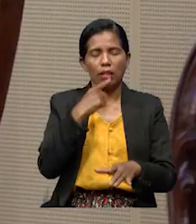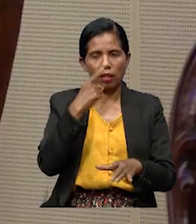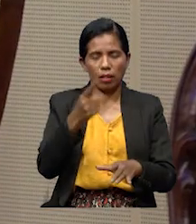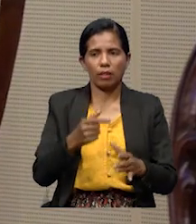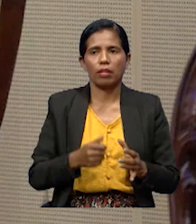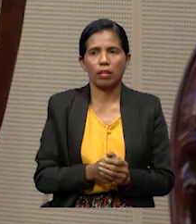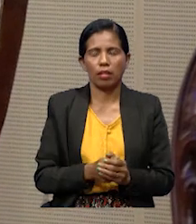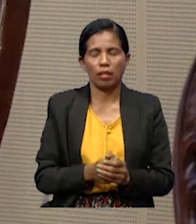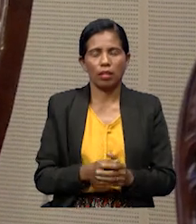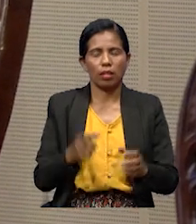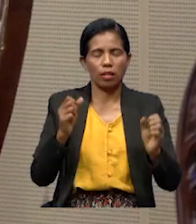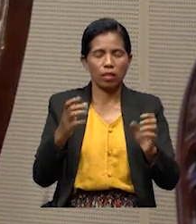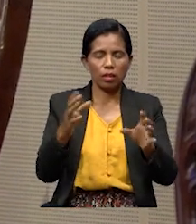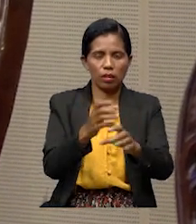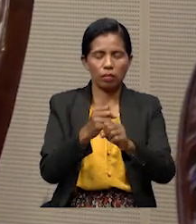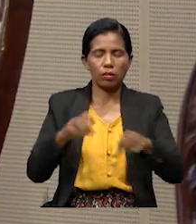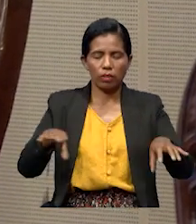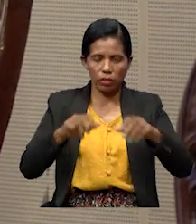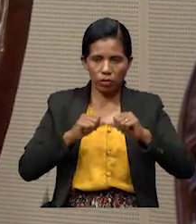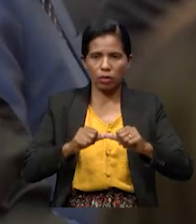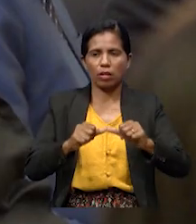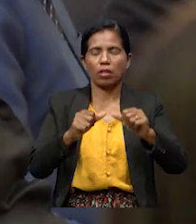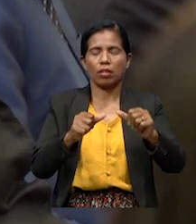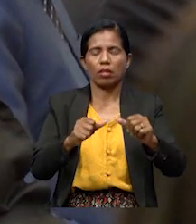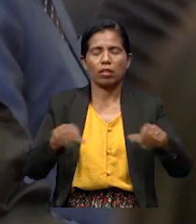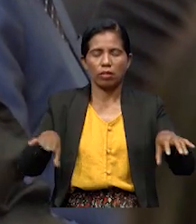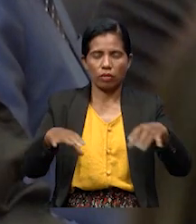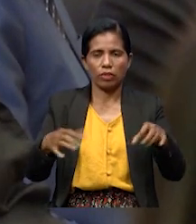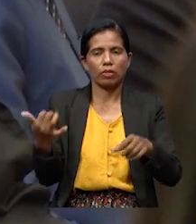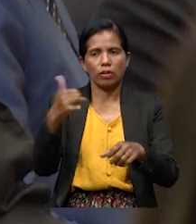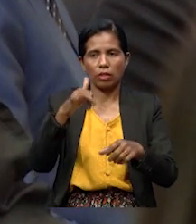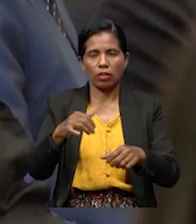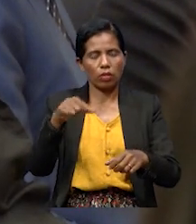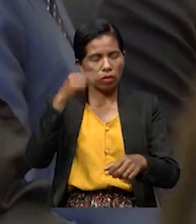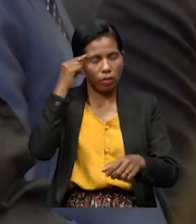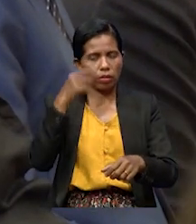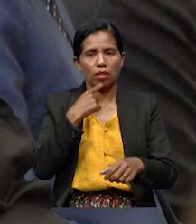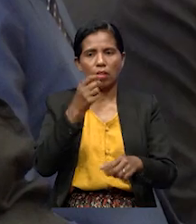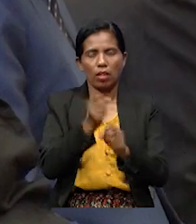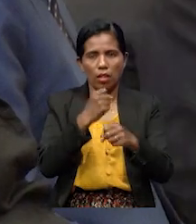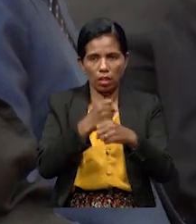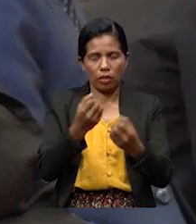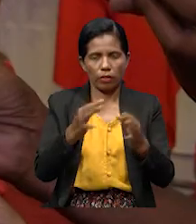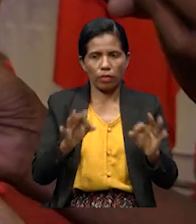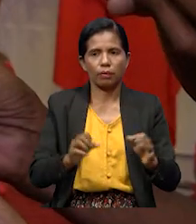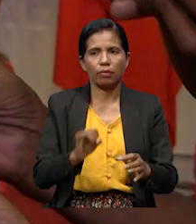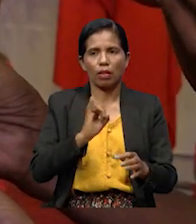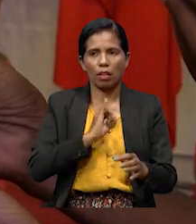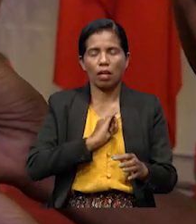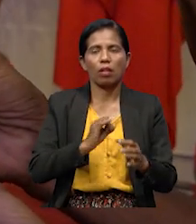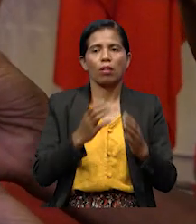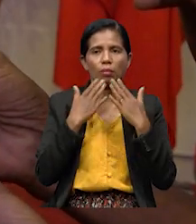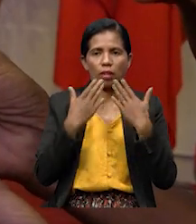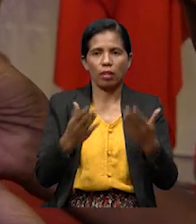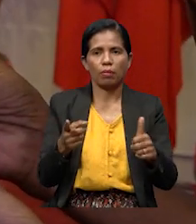Hateten, durante nia mandato se continua no reforça serviço sira nebe governante cessante halona. Eu agradeço